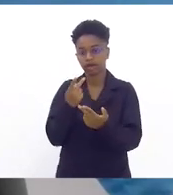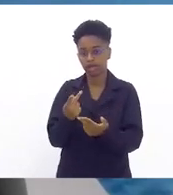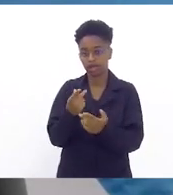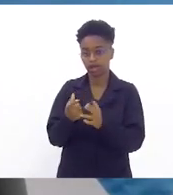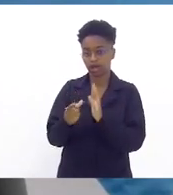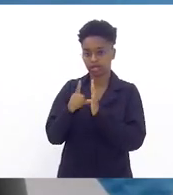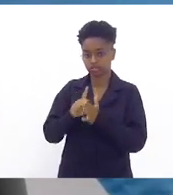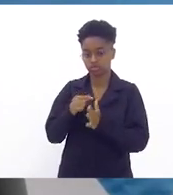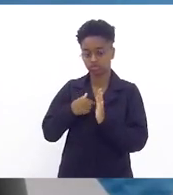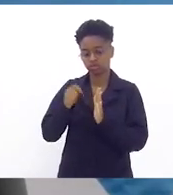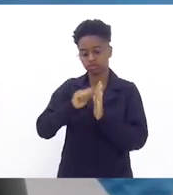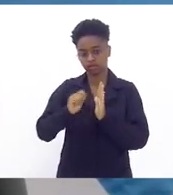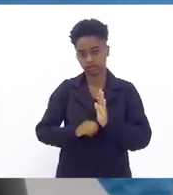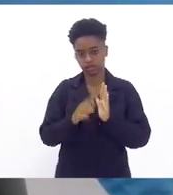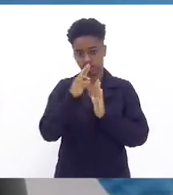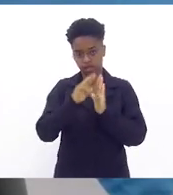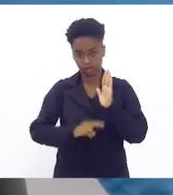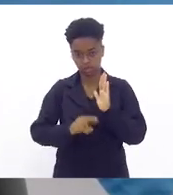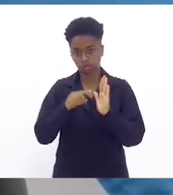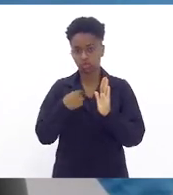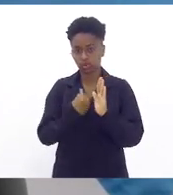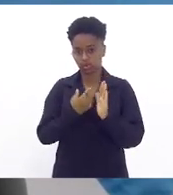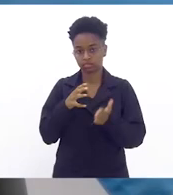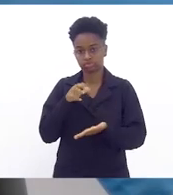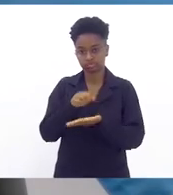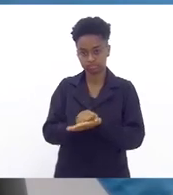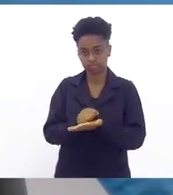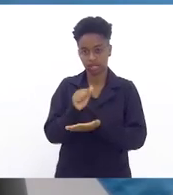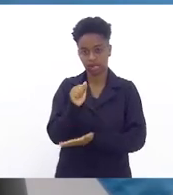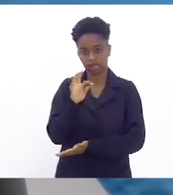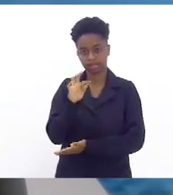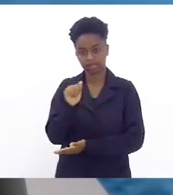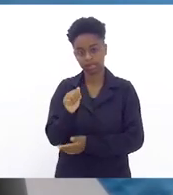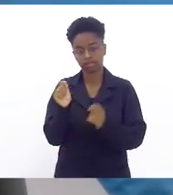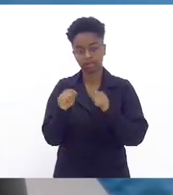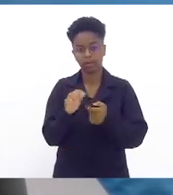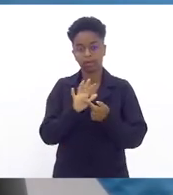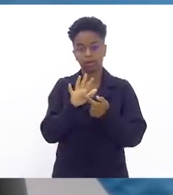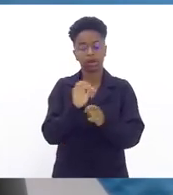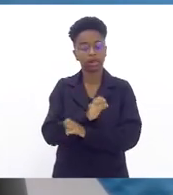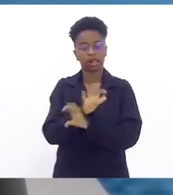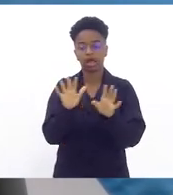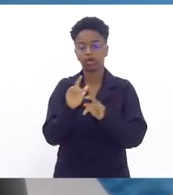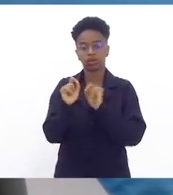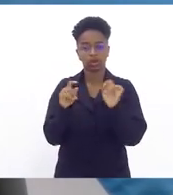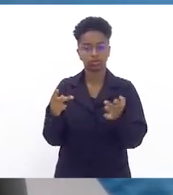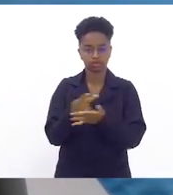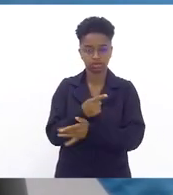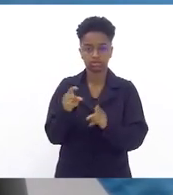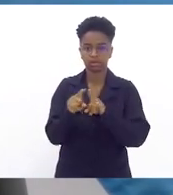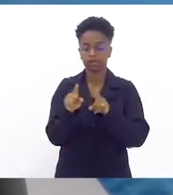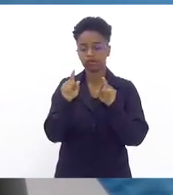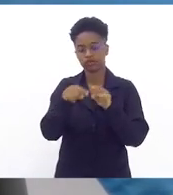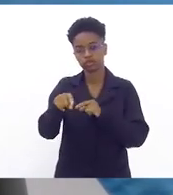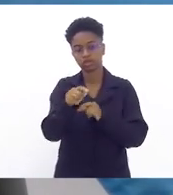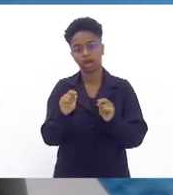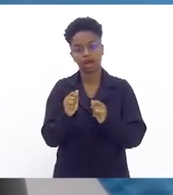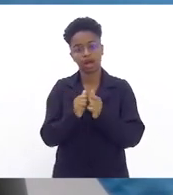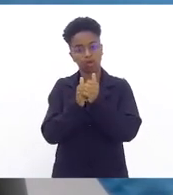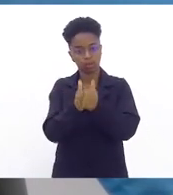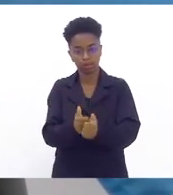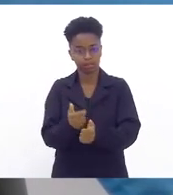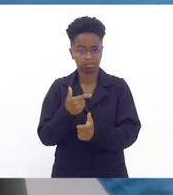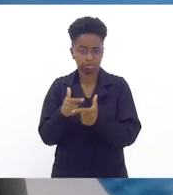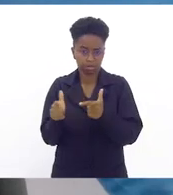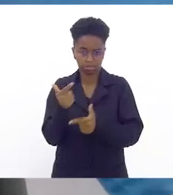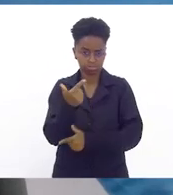um relatório a gente está fazendo atos para que a gente possa dar transparência e que vocês acompanhem também então acho que isso eu não